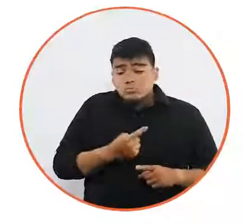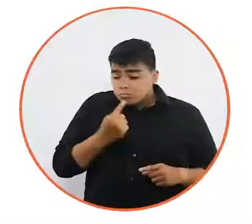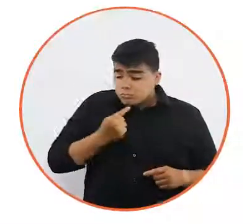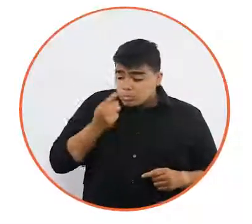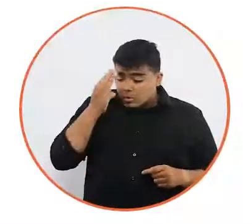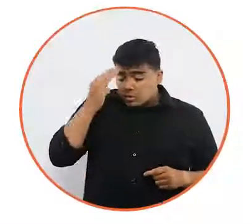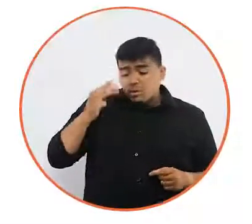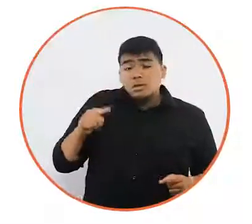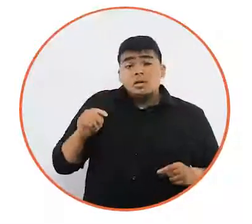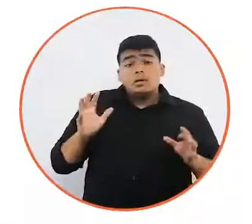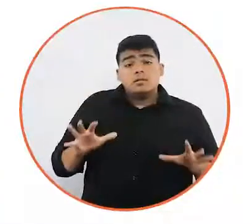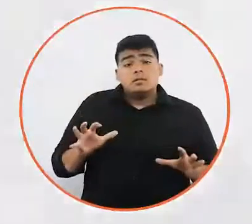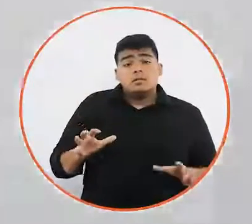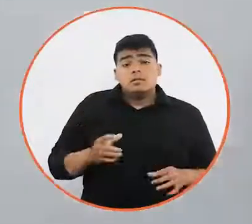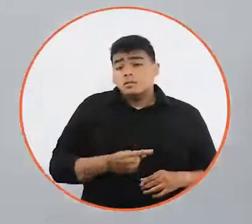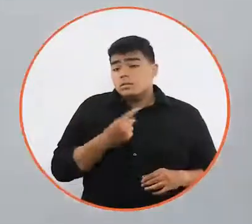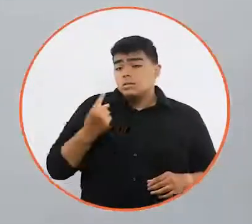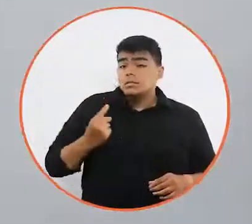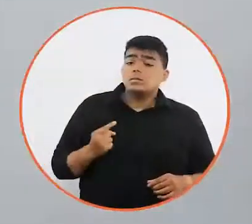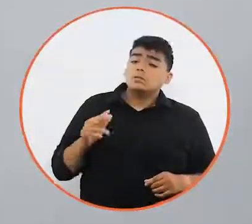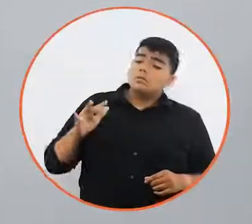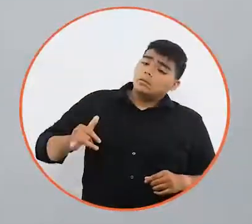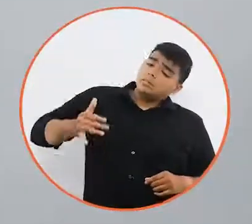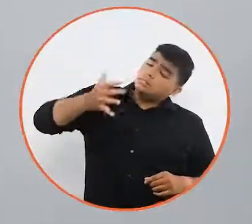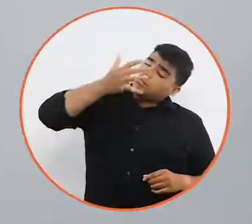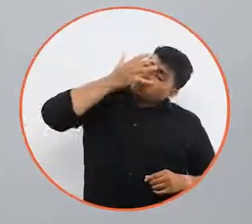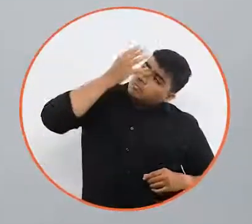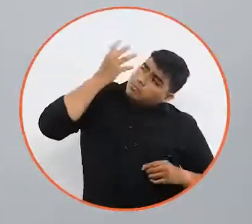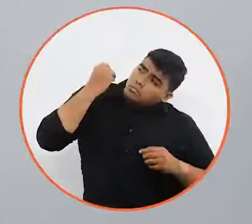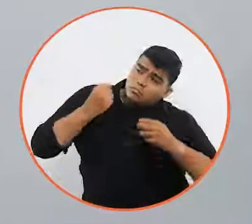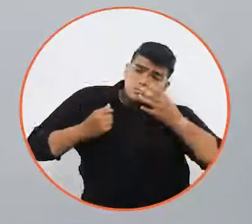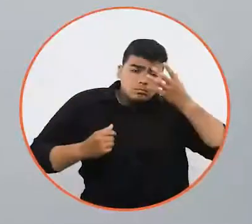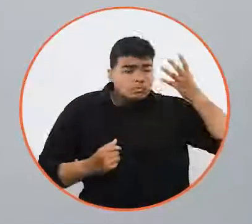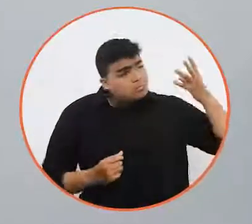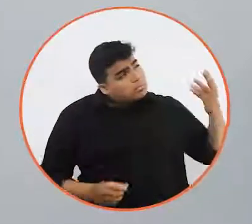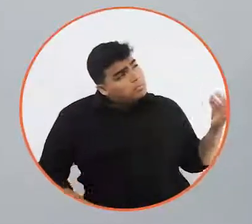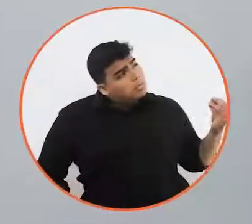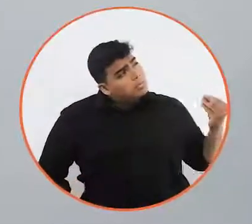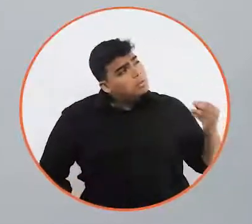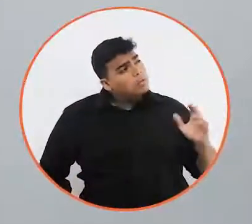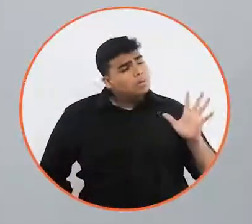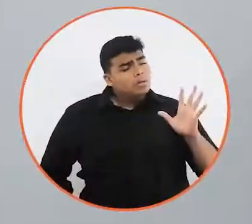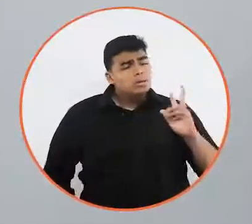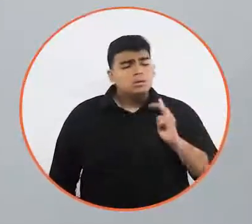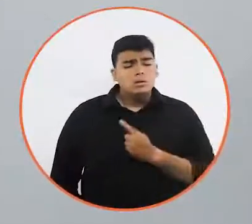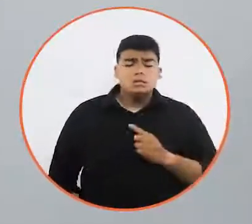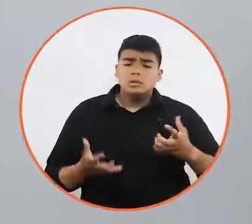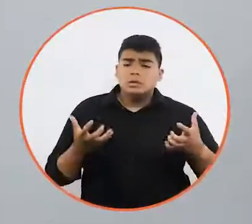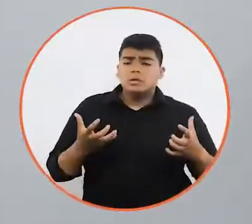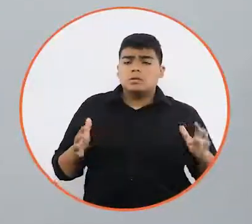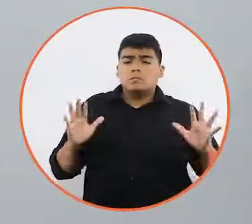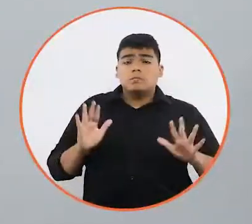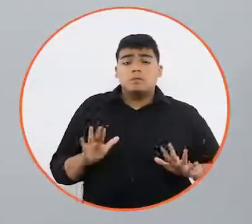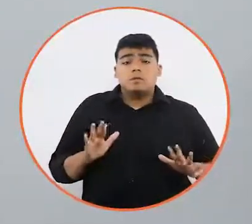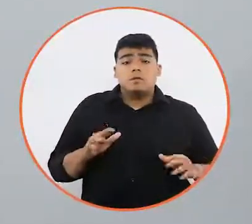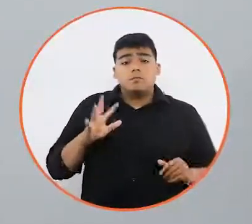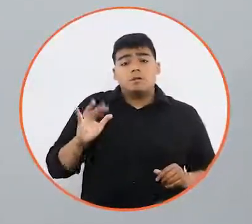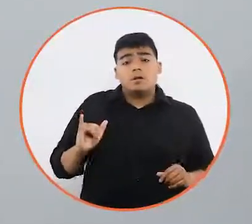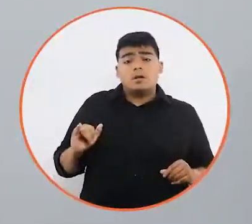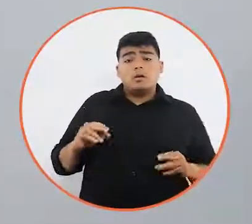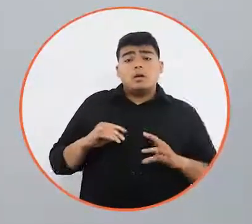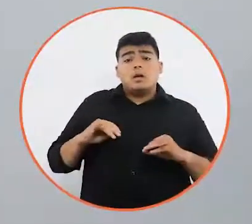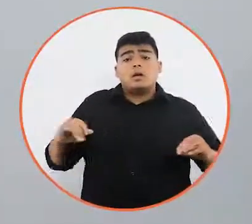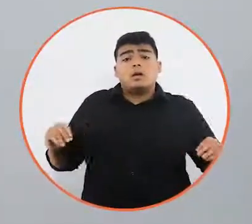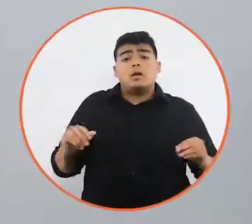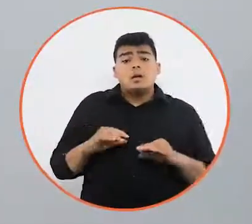a nossa memória. Ela vai, né, a gente vai esquecendo os momentos que vão embora, mas a gente queria que ele ficasse. Veja que a areia ela vai enganchar, como